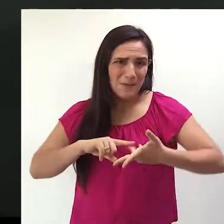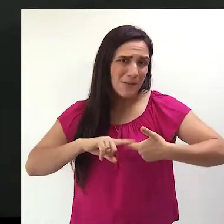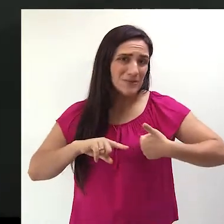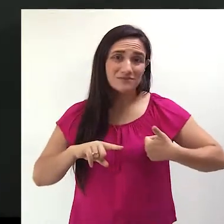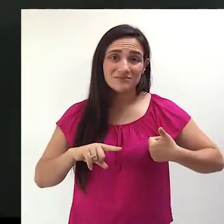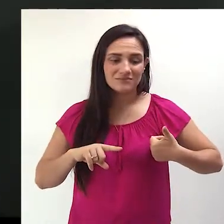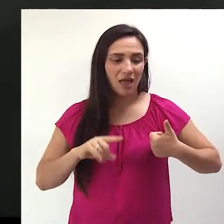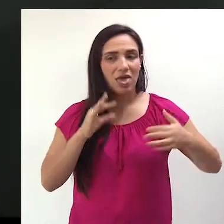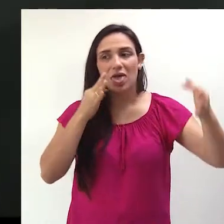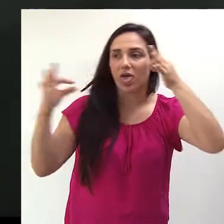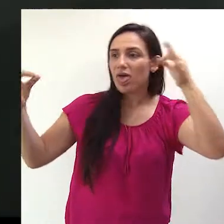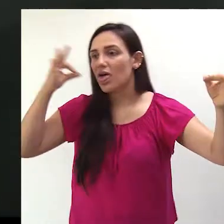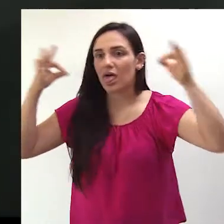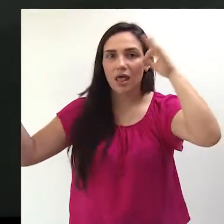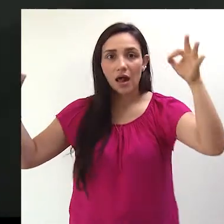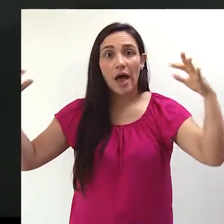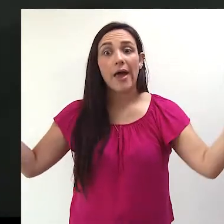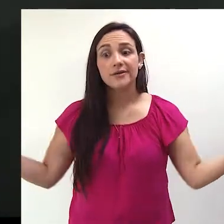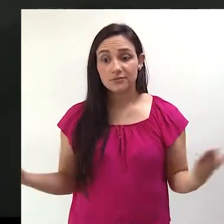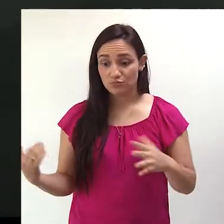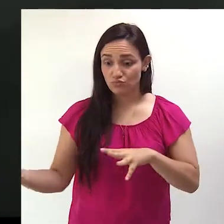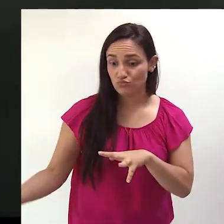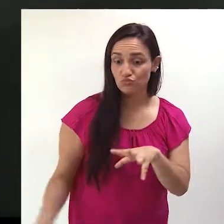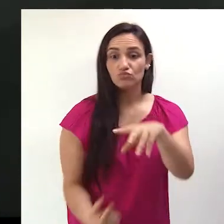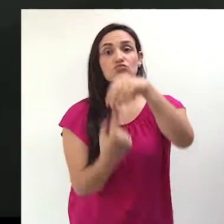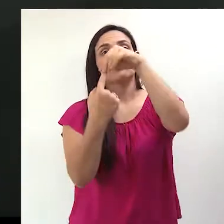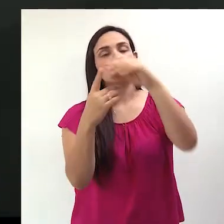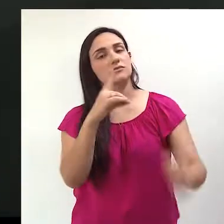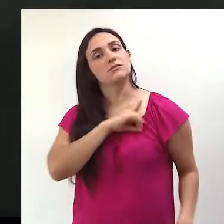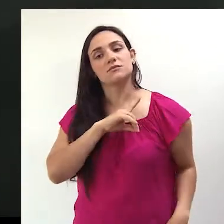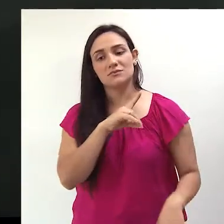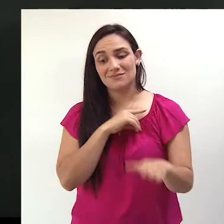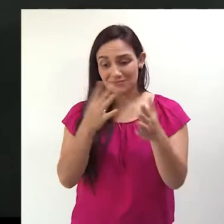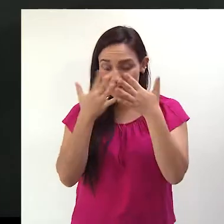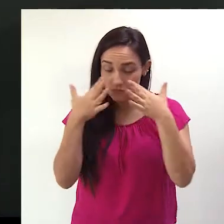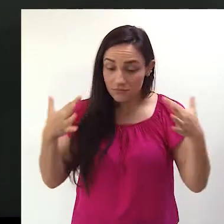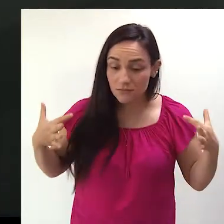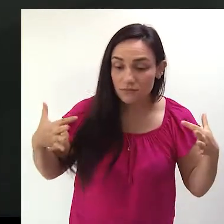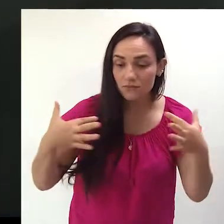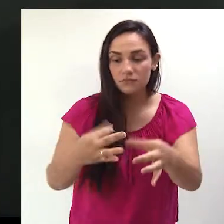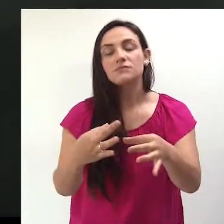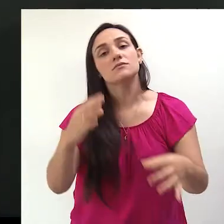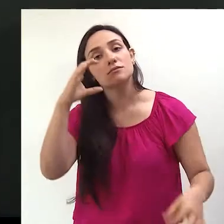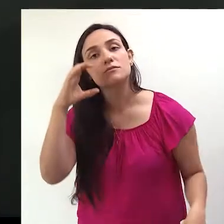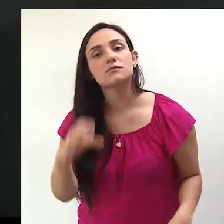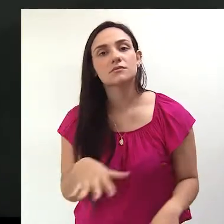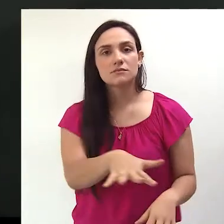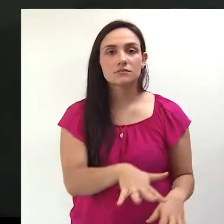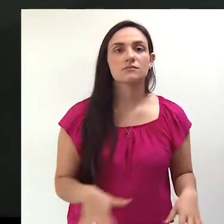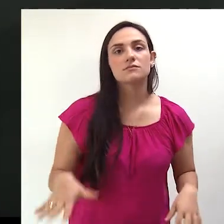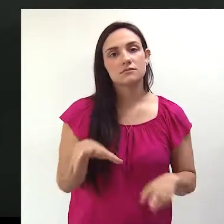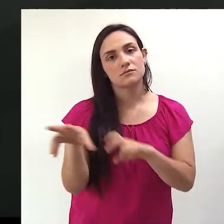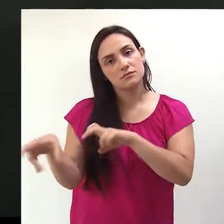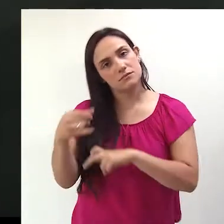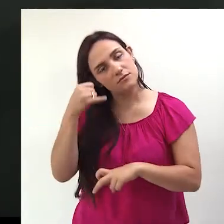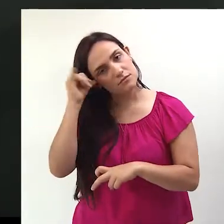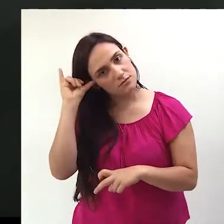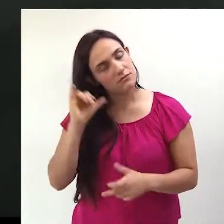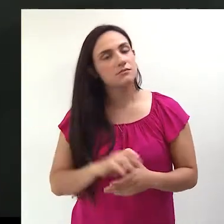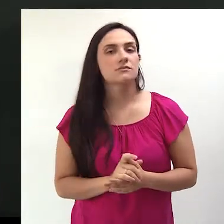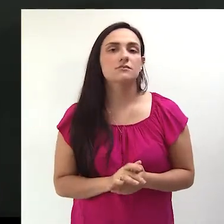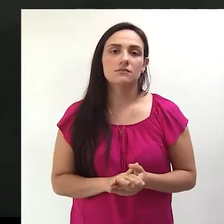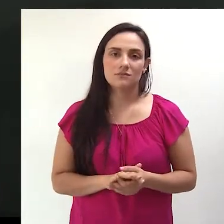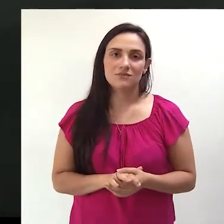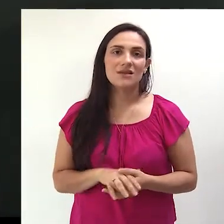especializada, o foco fica essencialmente para os crimes rurais. Então, com o apoio das unidades